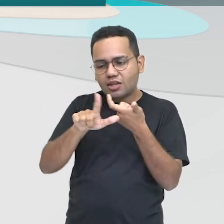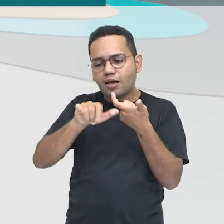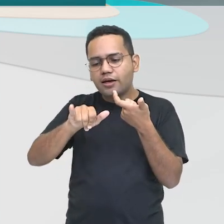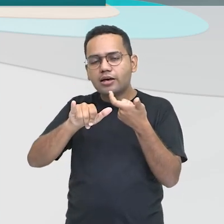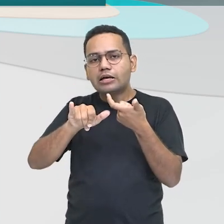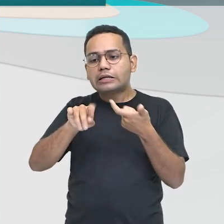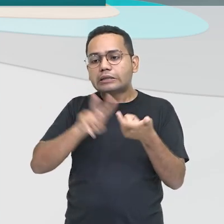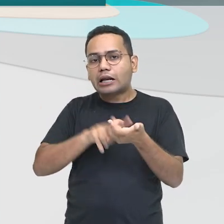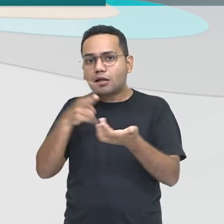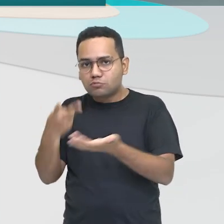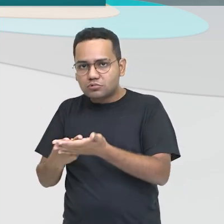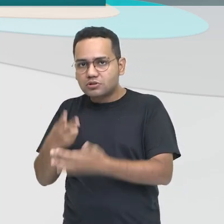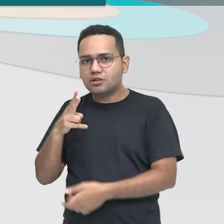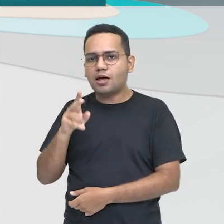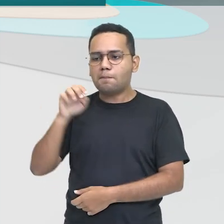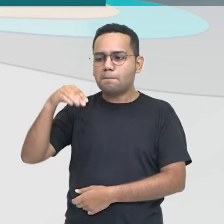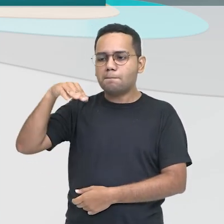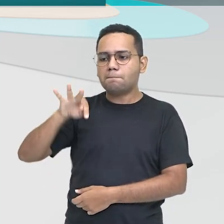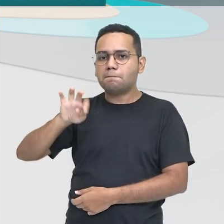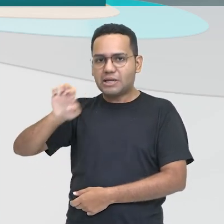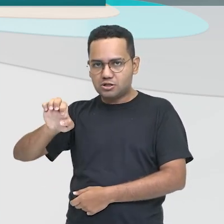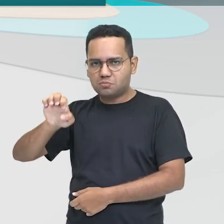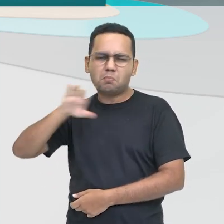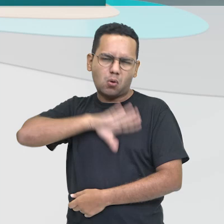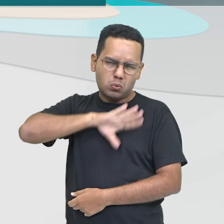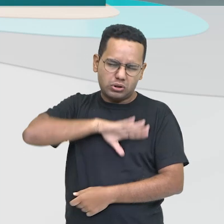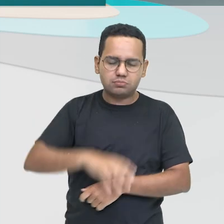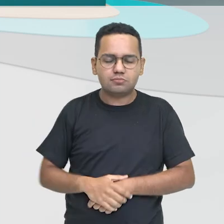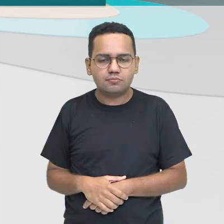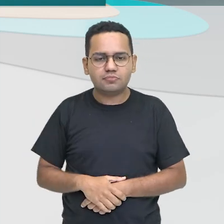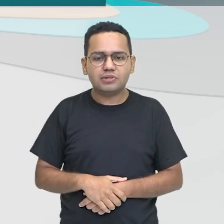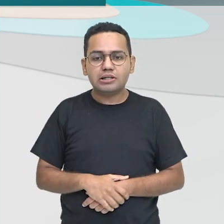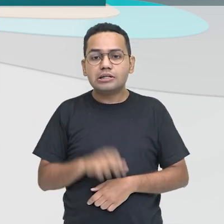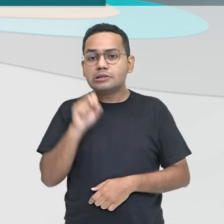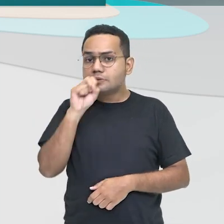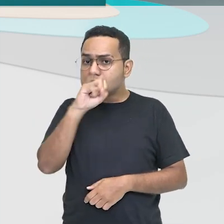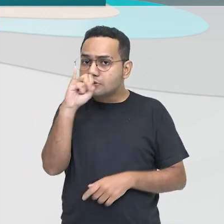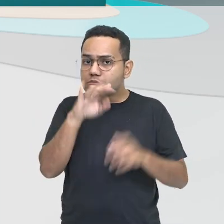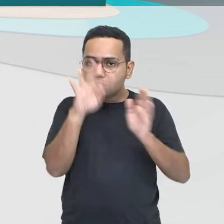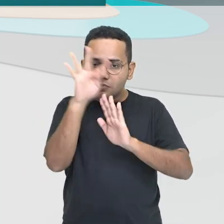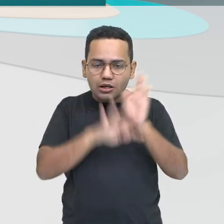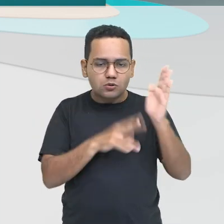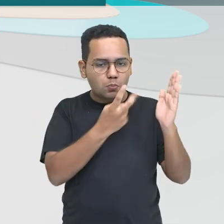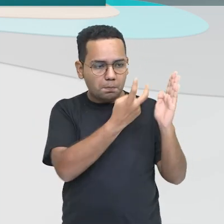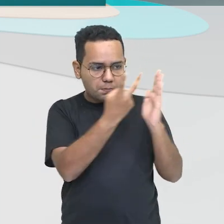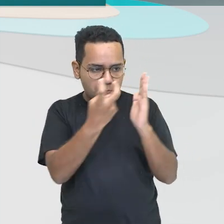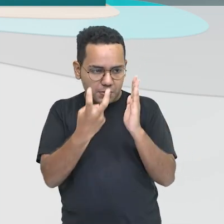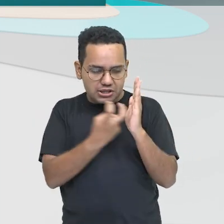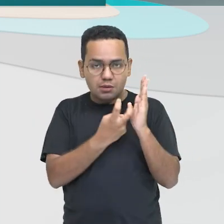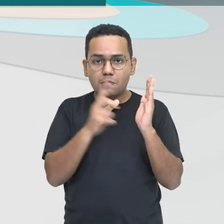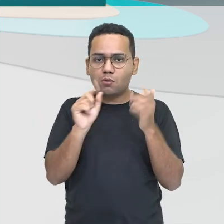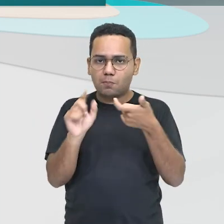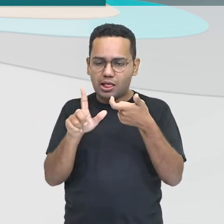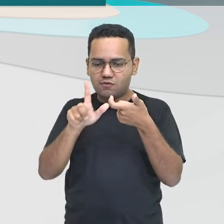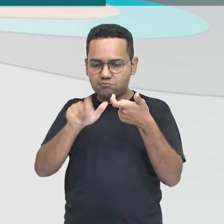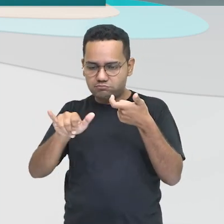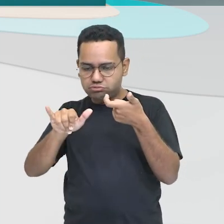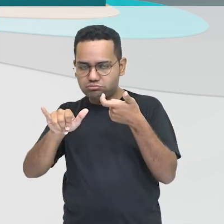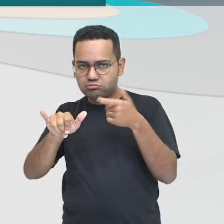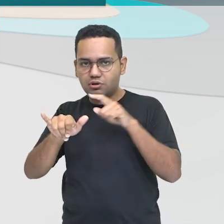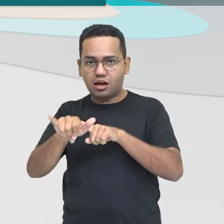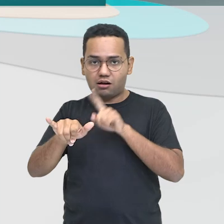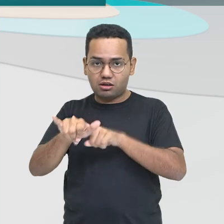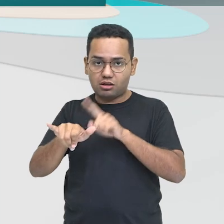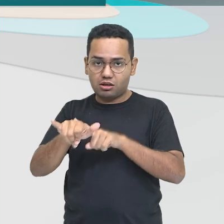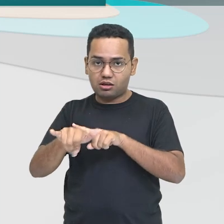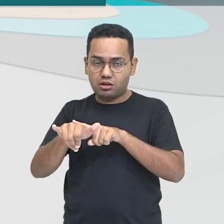portuguesa. Portanto, se vocês se depararem no texto de vocês, quando estiver fazendo uma leitura, com uma palavrinha com terminação ly,